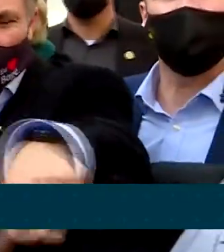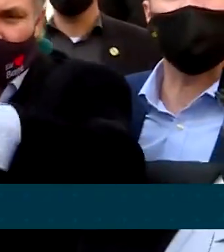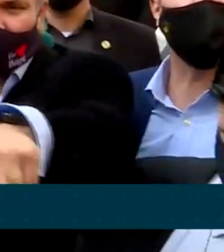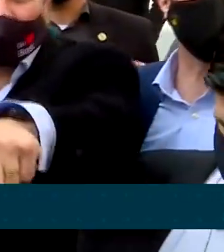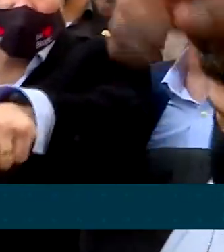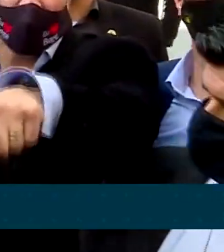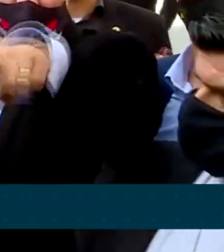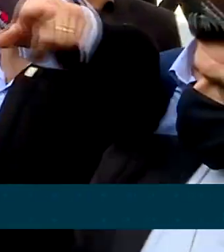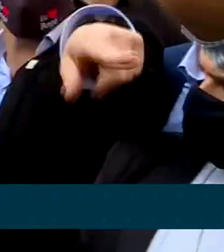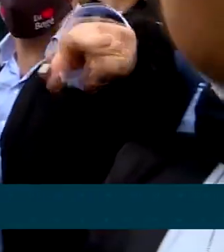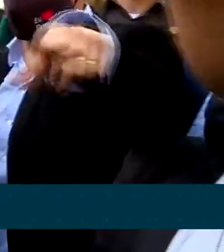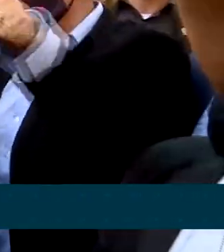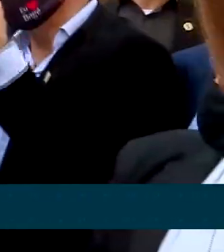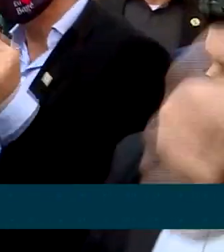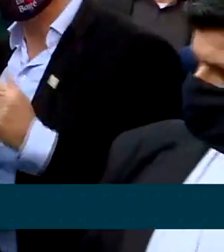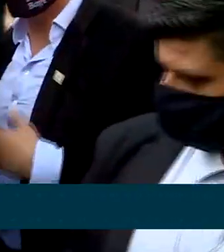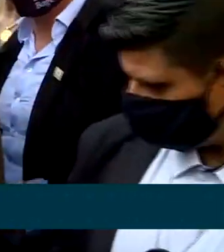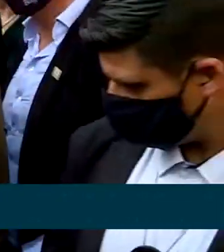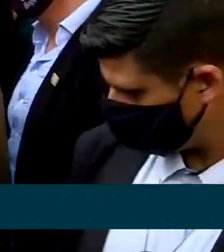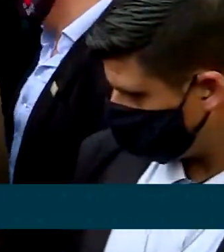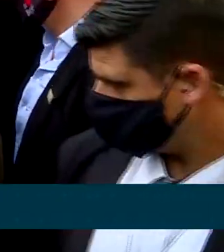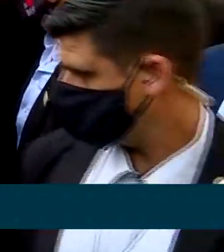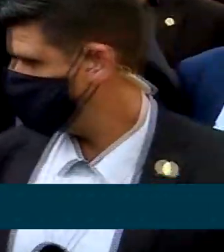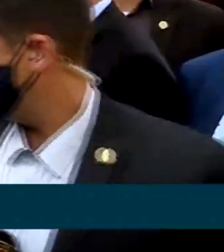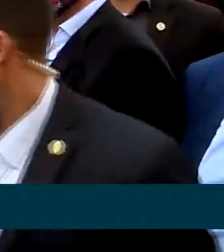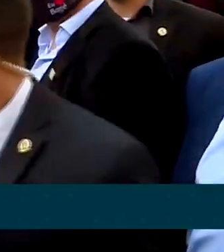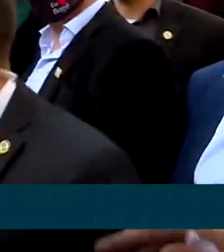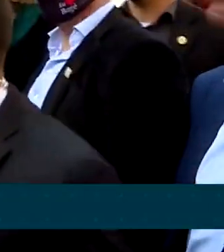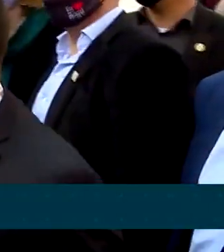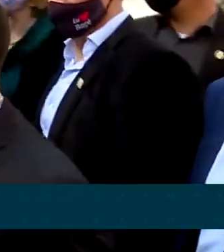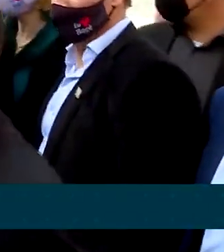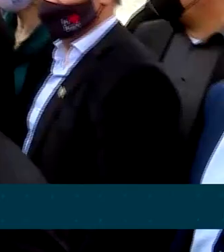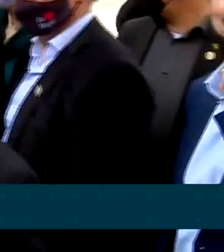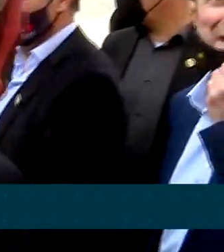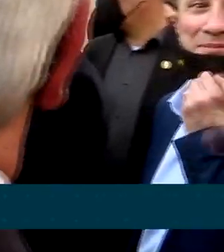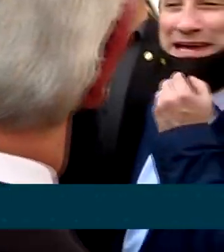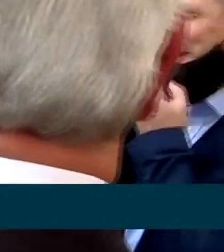Esse homem, essa turma, esse é o terreno. Os produtores aqui, ó.